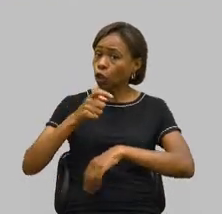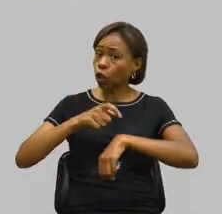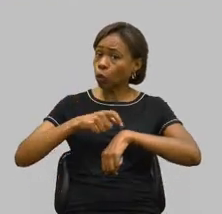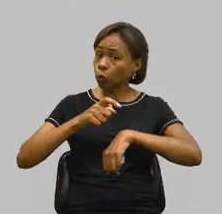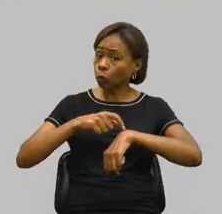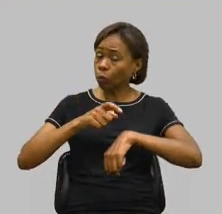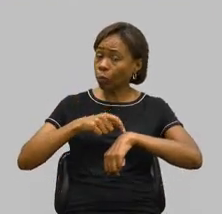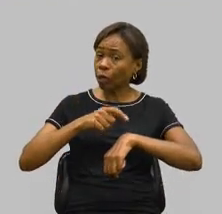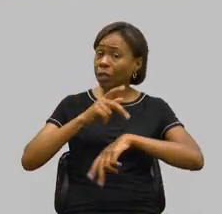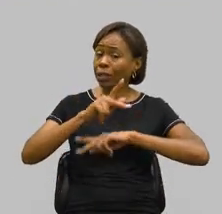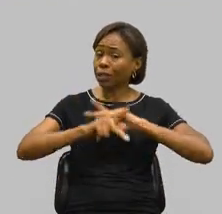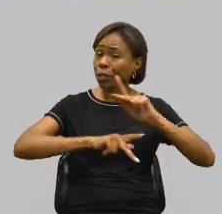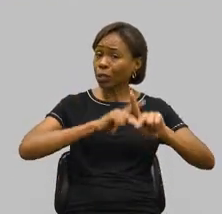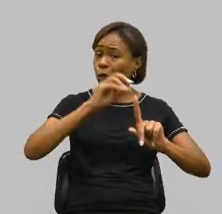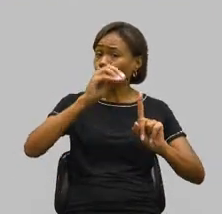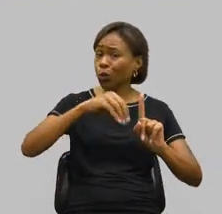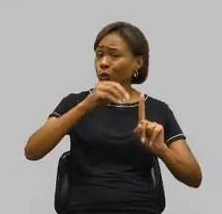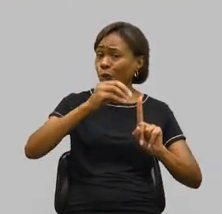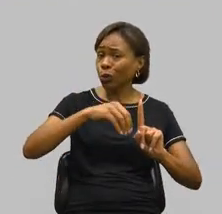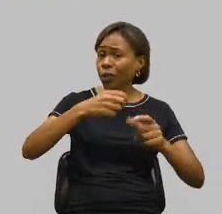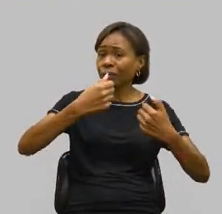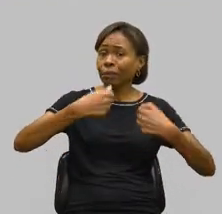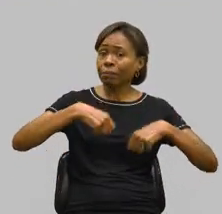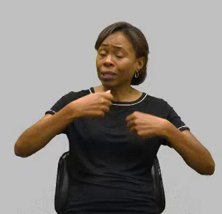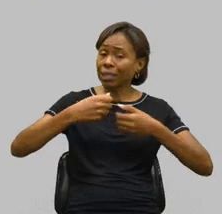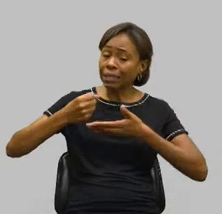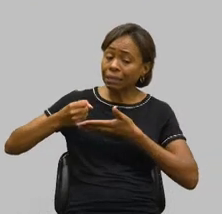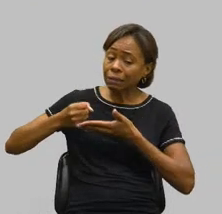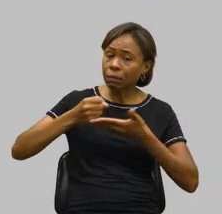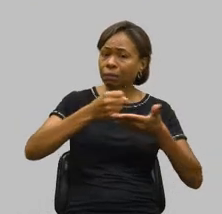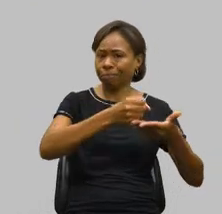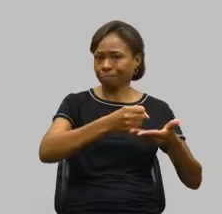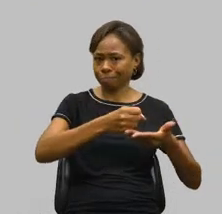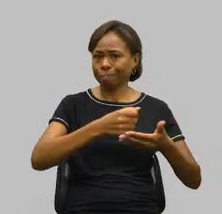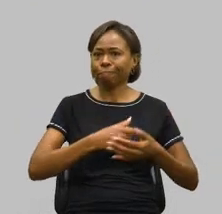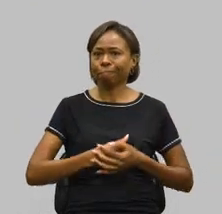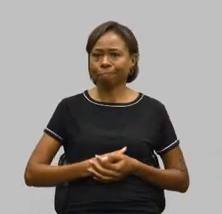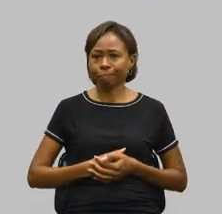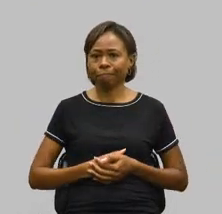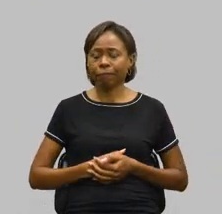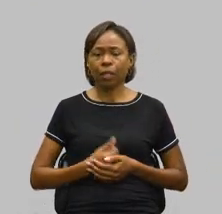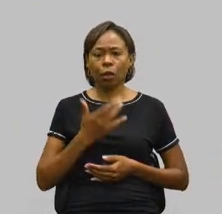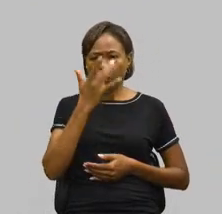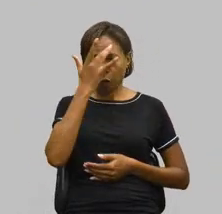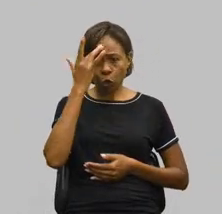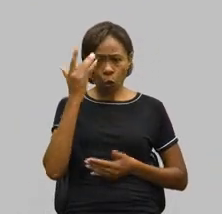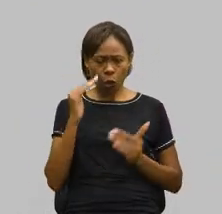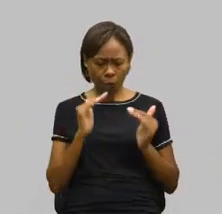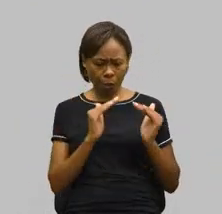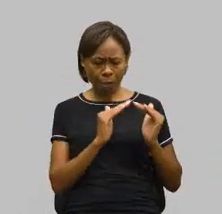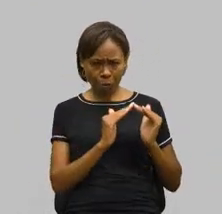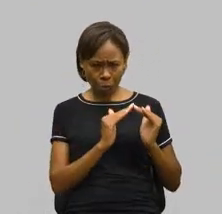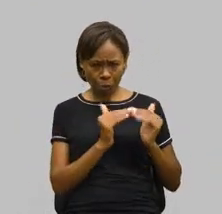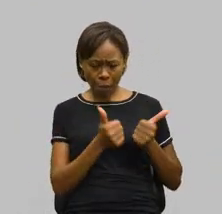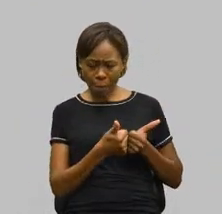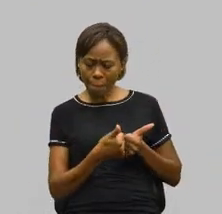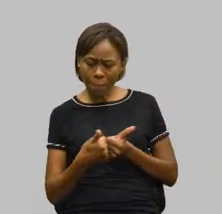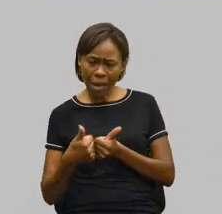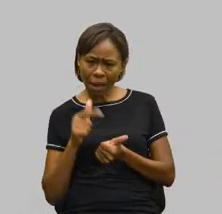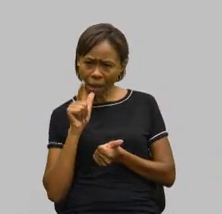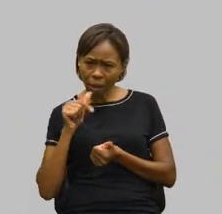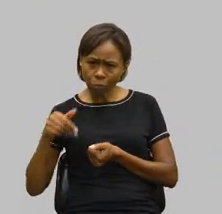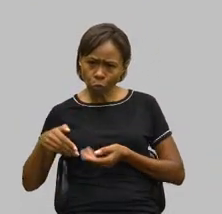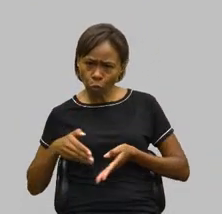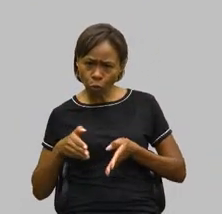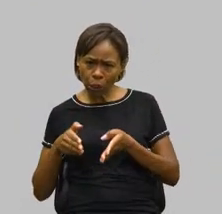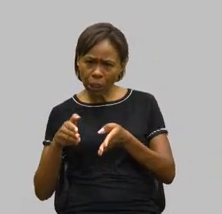vulneráveis precisam de atenção quem mora às margens quem é ribeirinho não tá